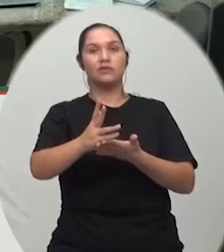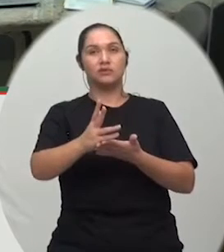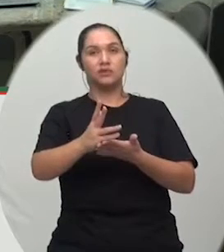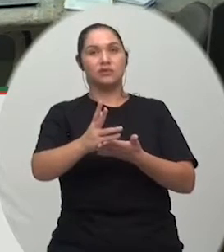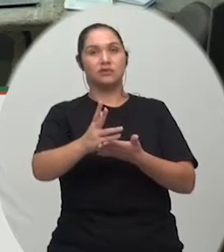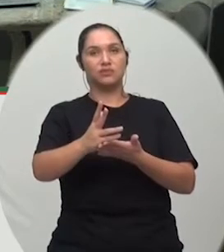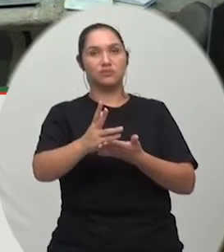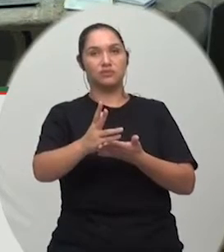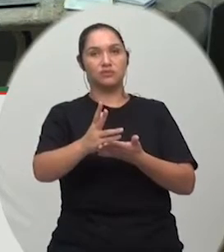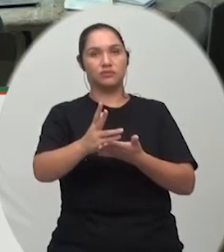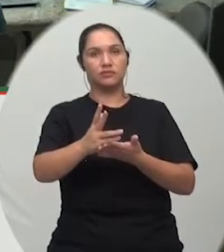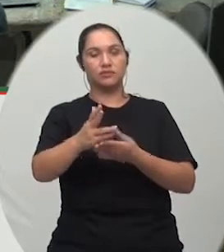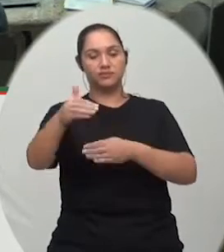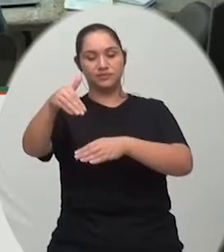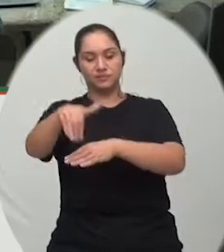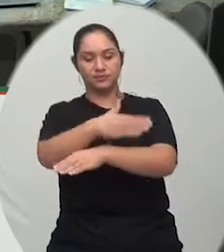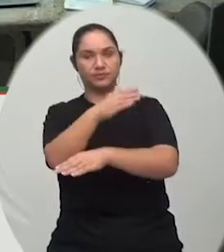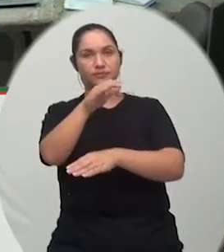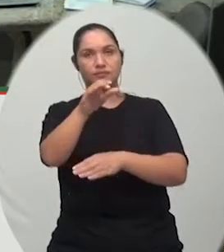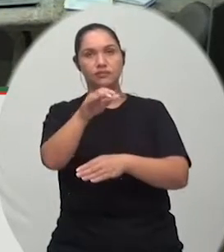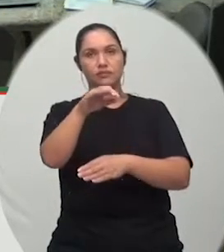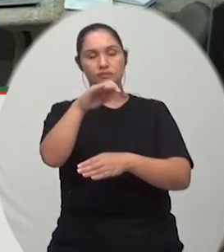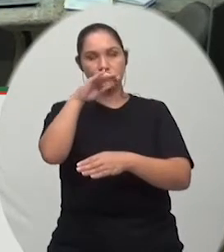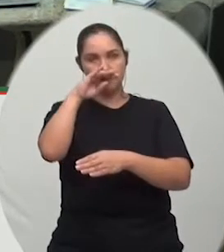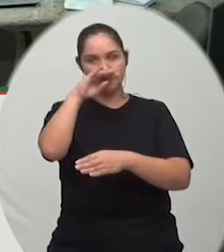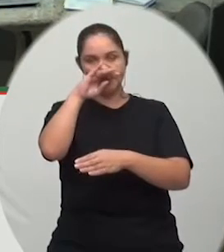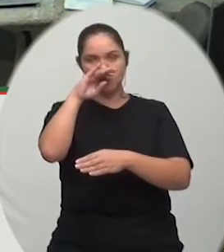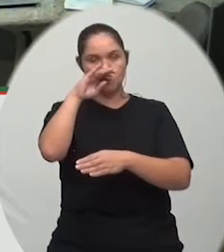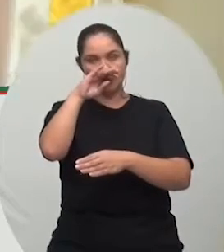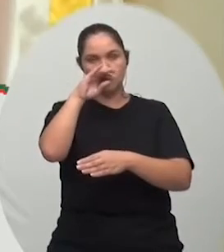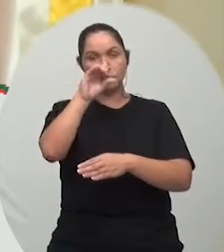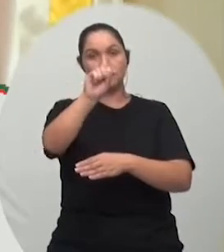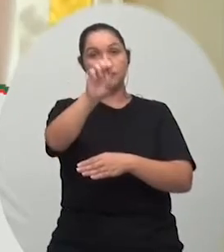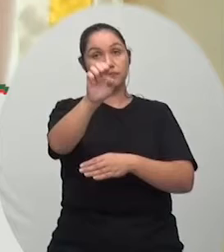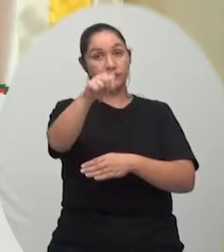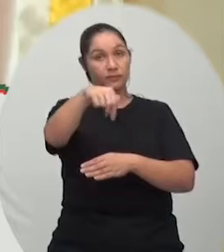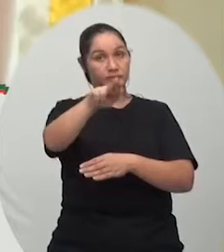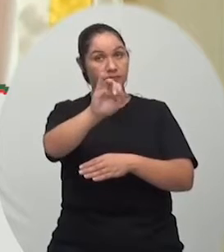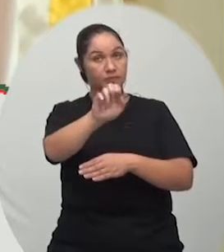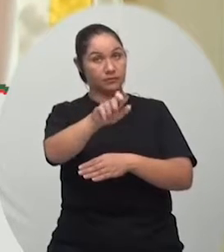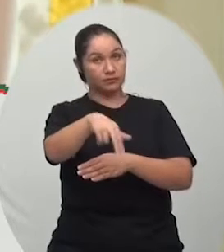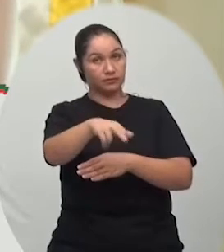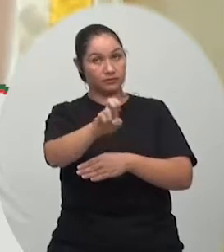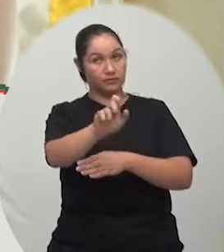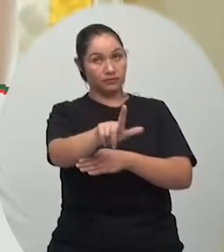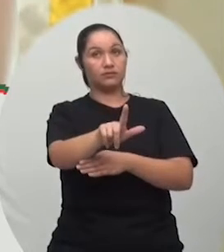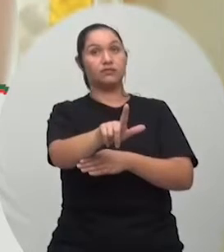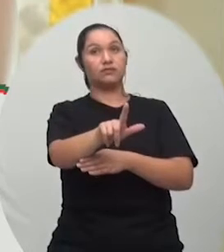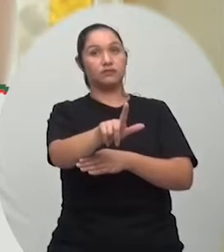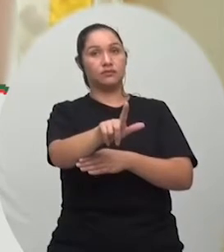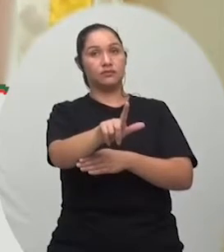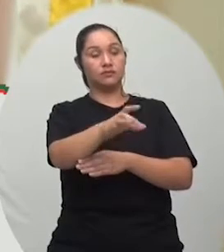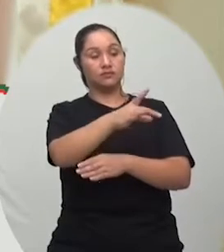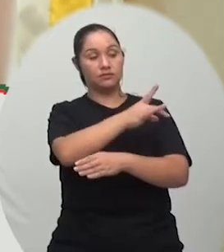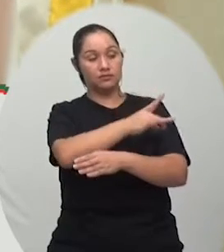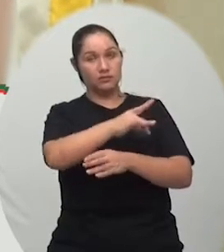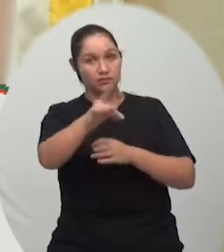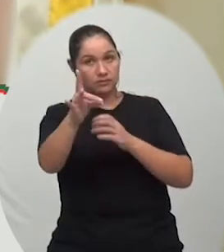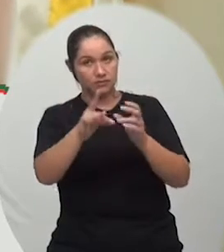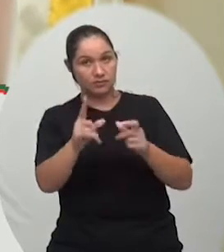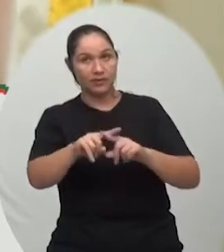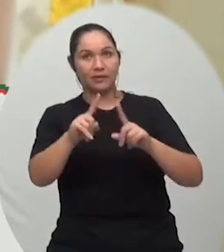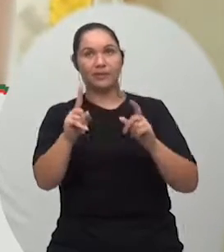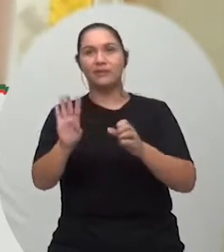João Sequinel, drenos maiores para ter uma maior vazão da água, mas vários bairros da nossa cidade se